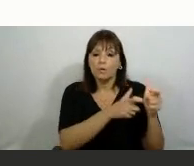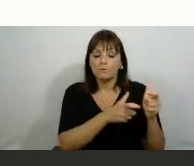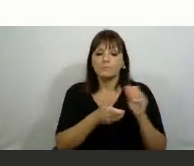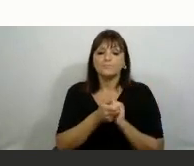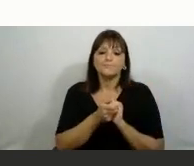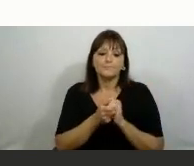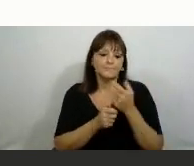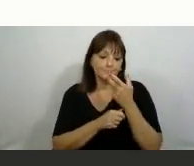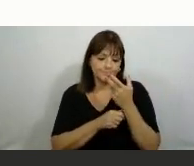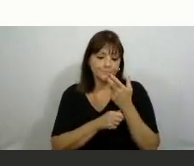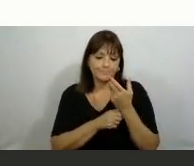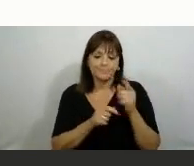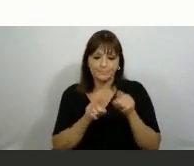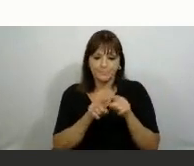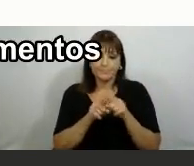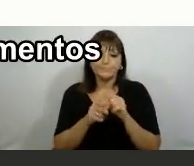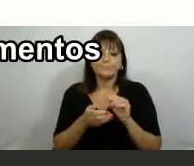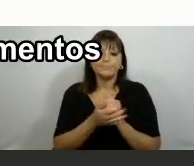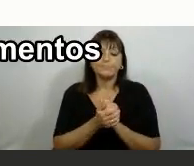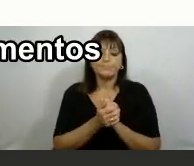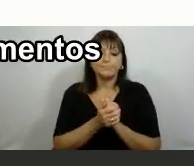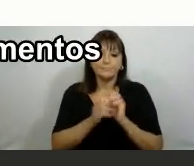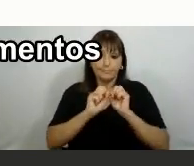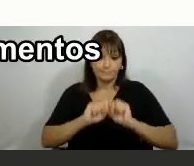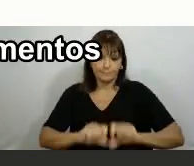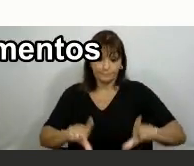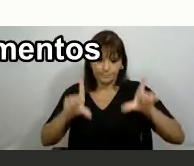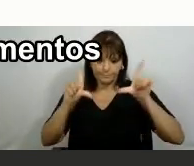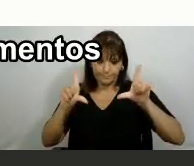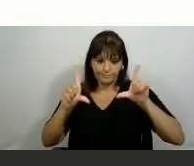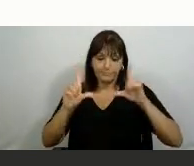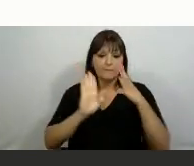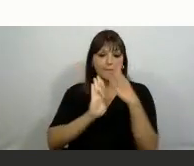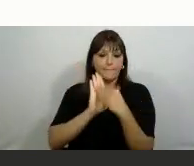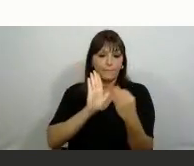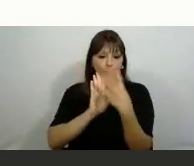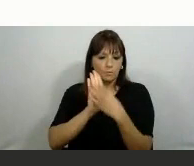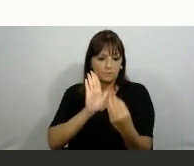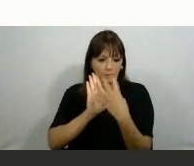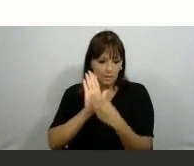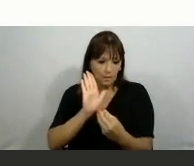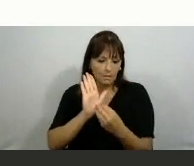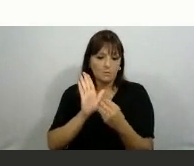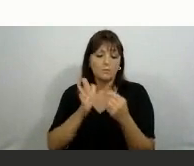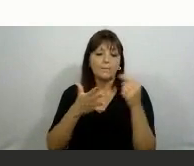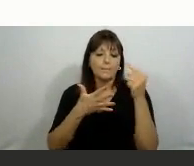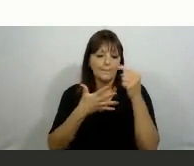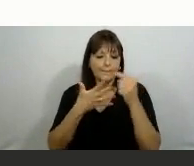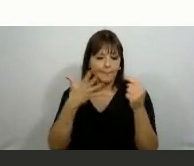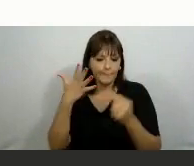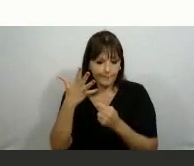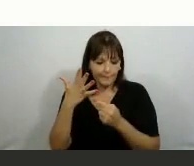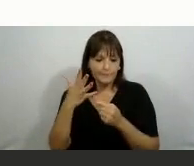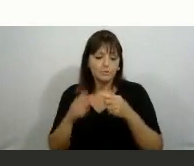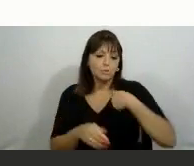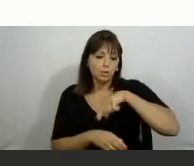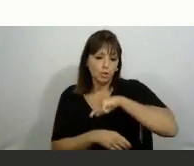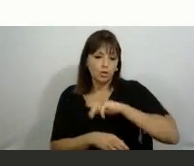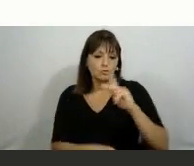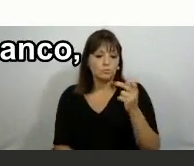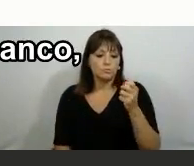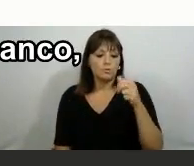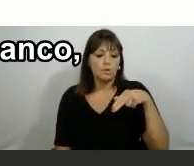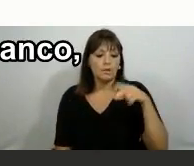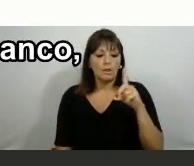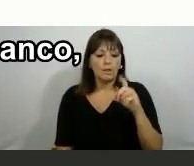Bom, aqui, nesse slide, eu tenho o modelo, alguns elementos do nosso handoff hoje, tá? É só uma demonstração. A